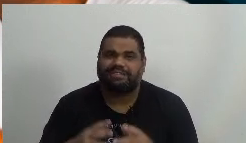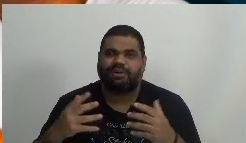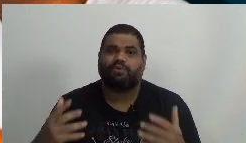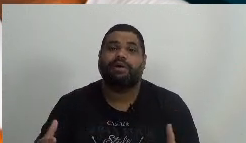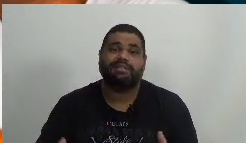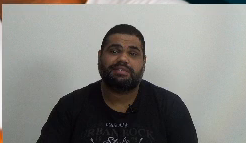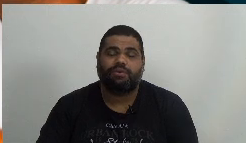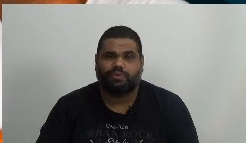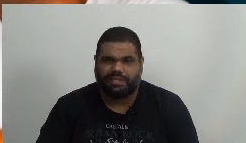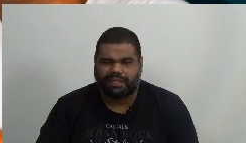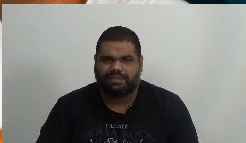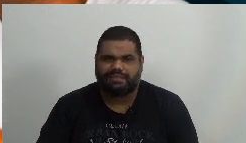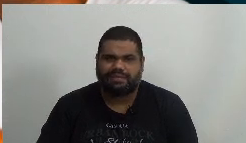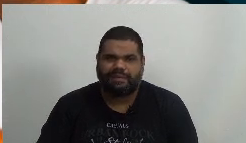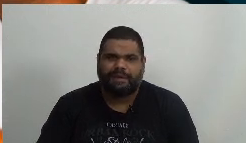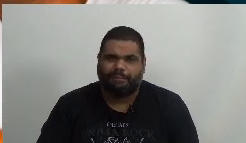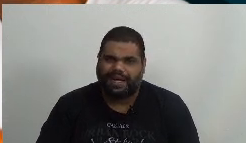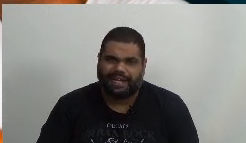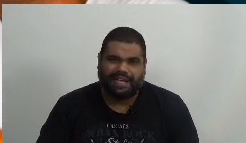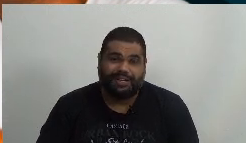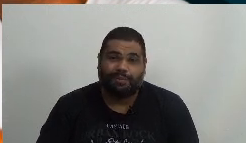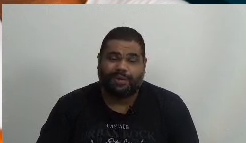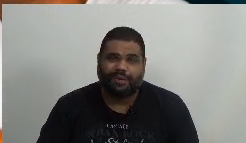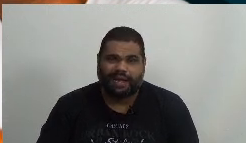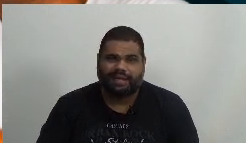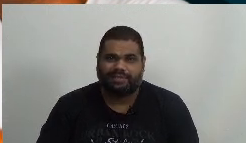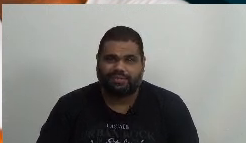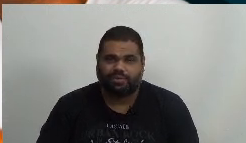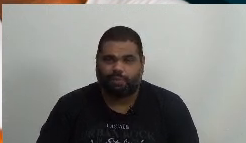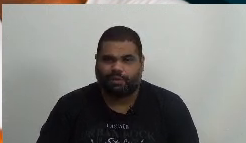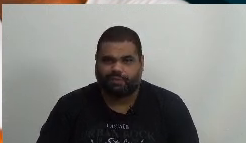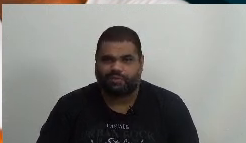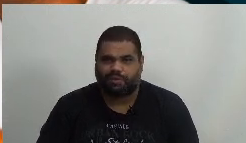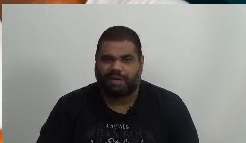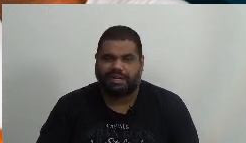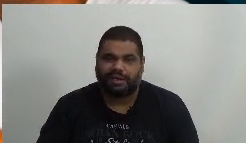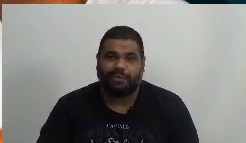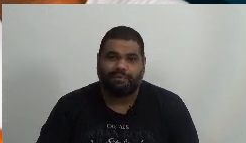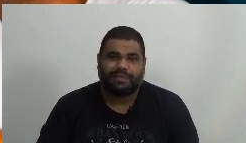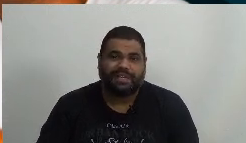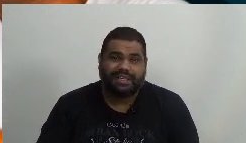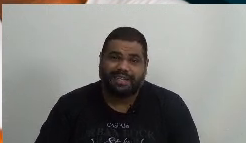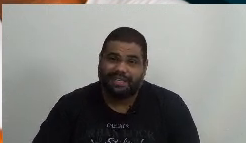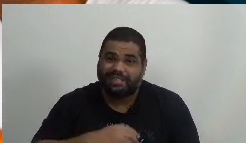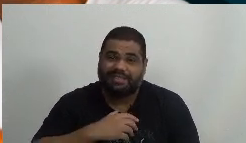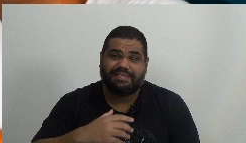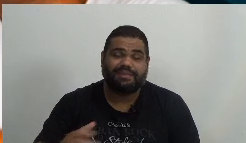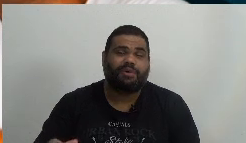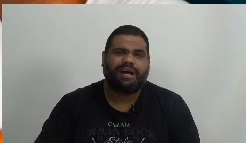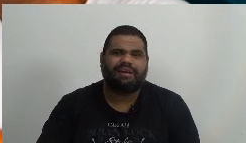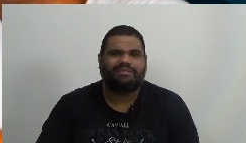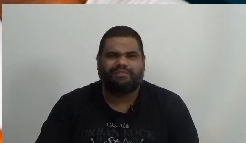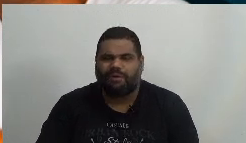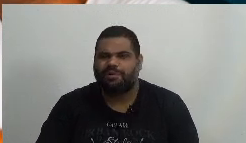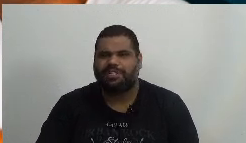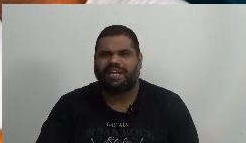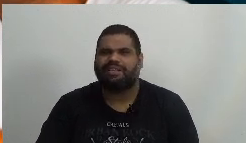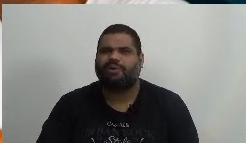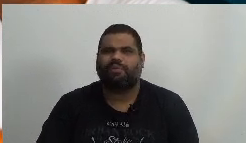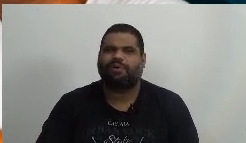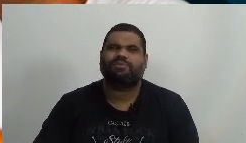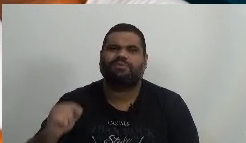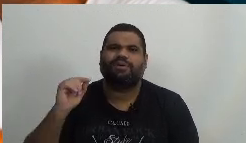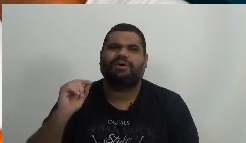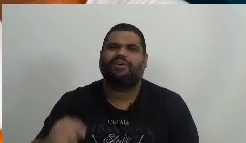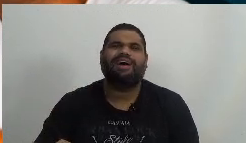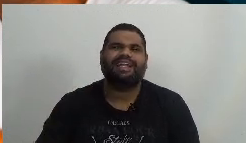né? À nossa correção do quiz. Para quem não me conhece, sou o professor Marcão. E simbora, vamos direto